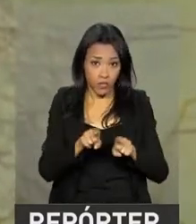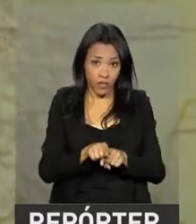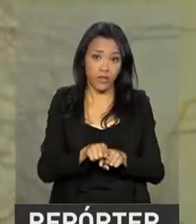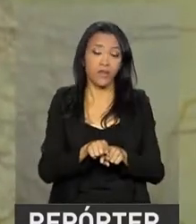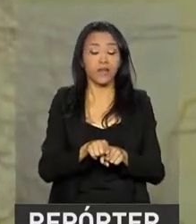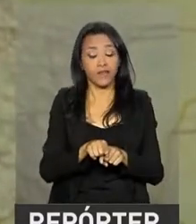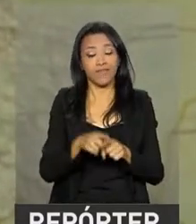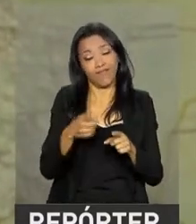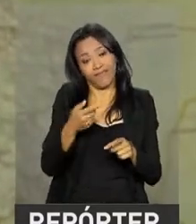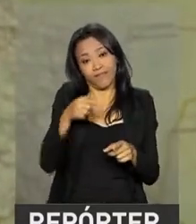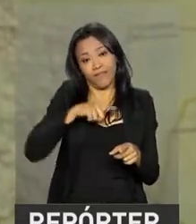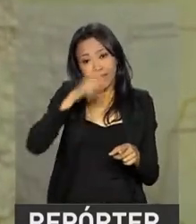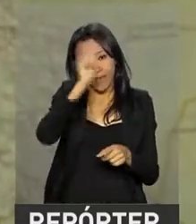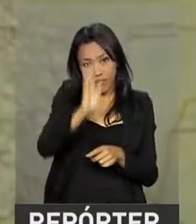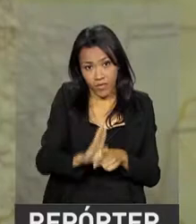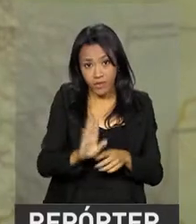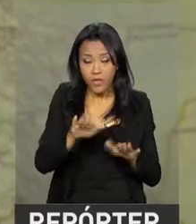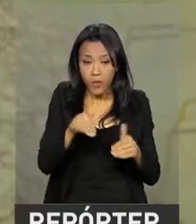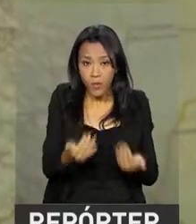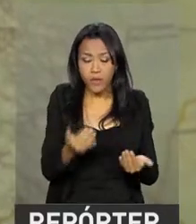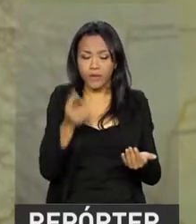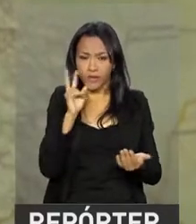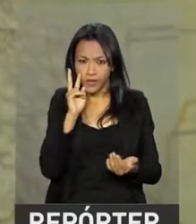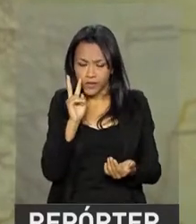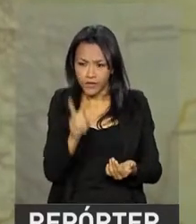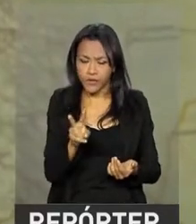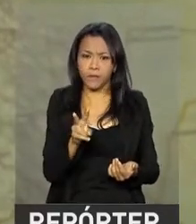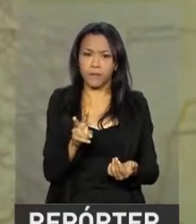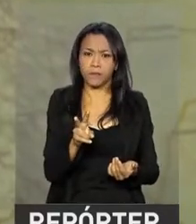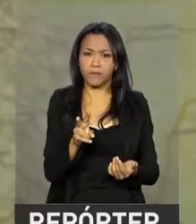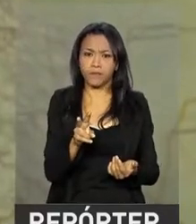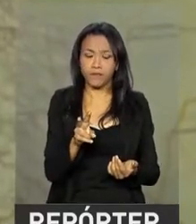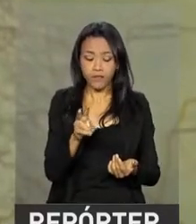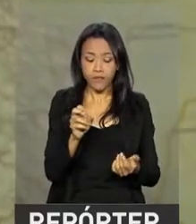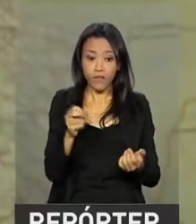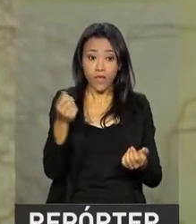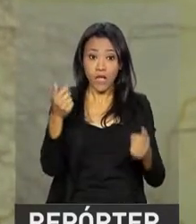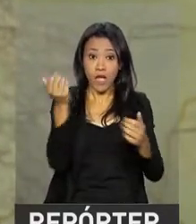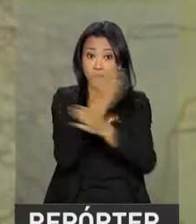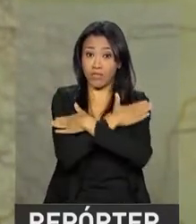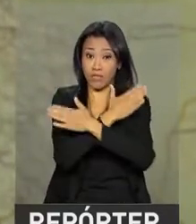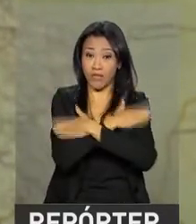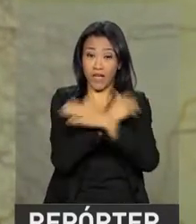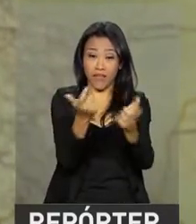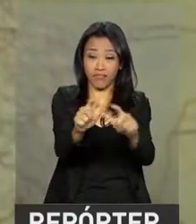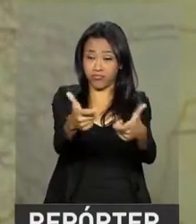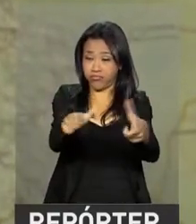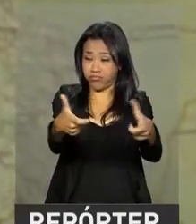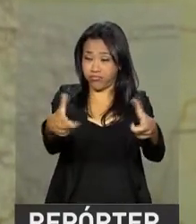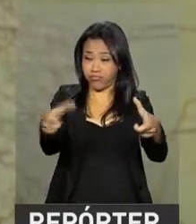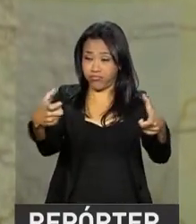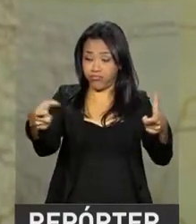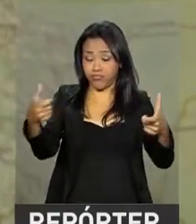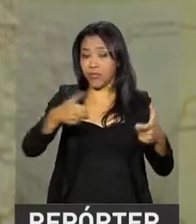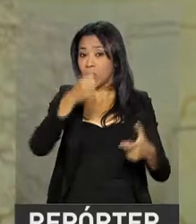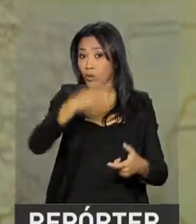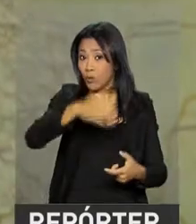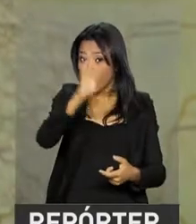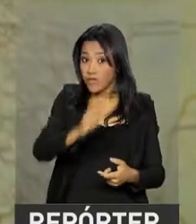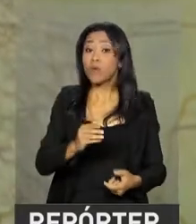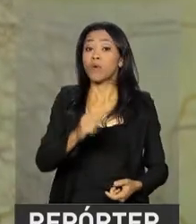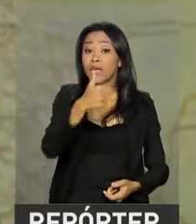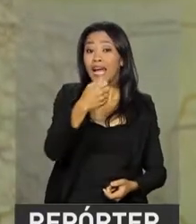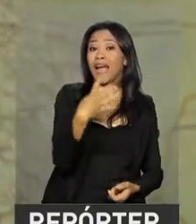existem no brasil e quando a gente olha para os nossos números de empregos que já são muito visados pelos senhores no brasil 14